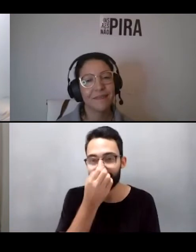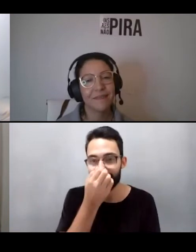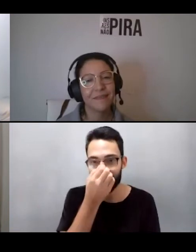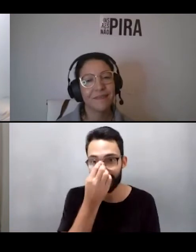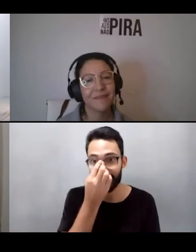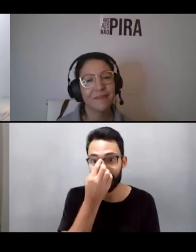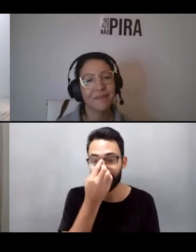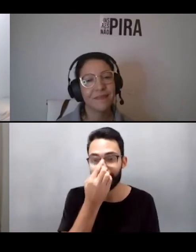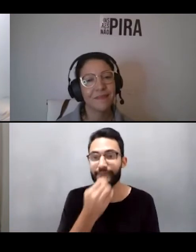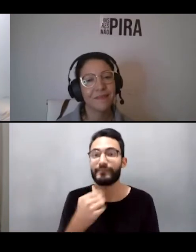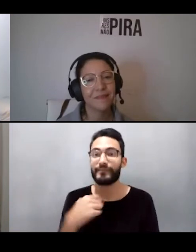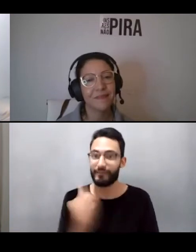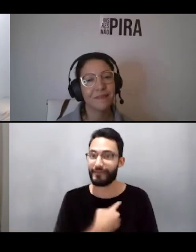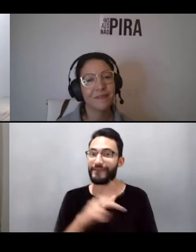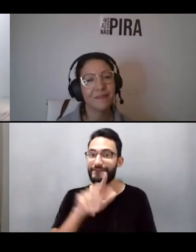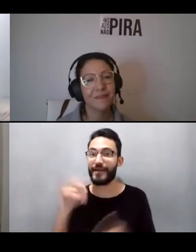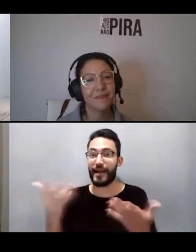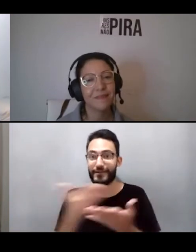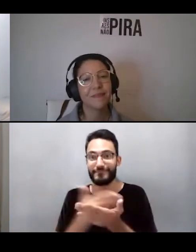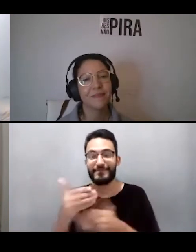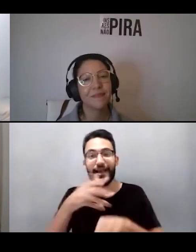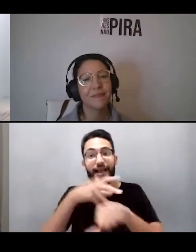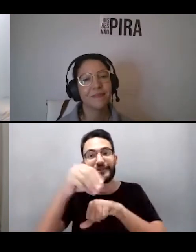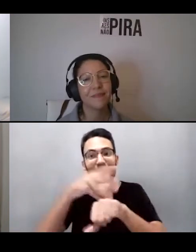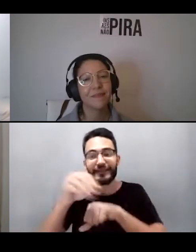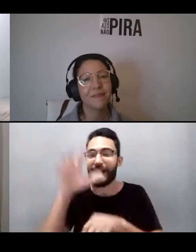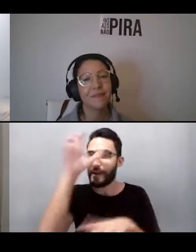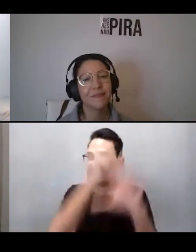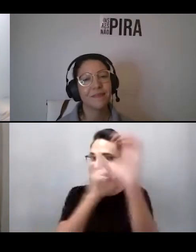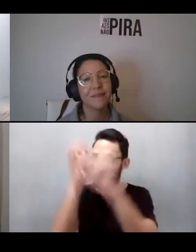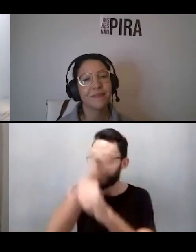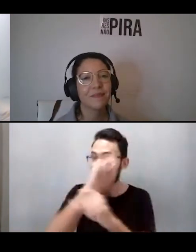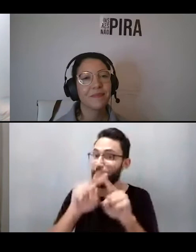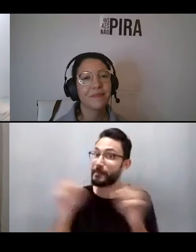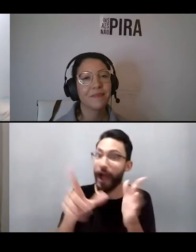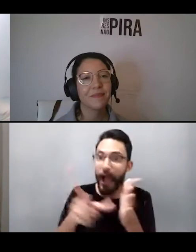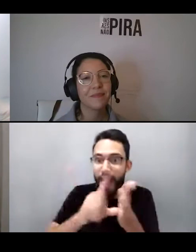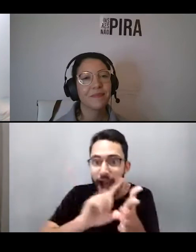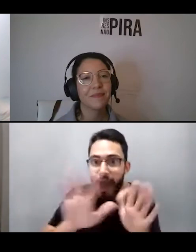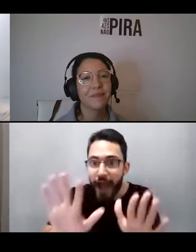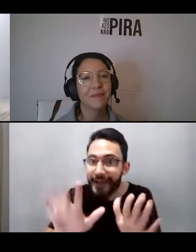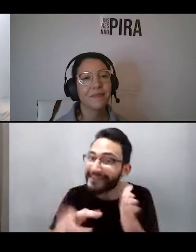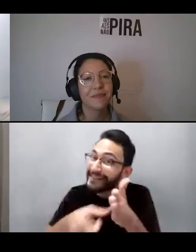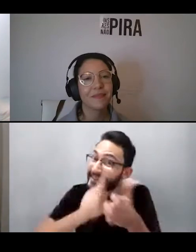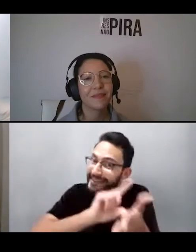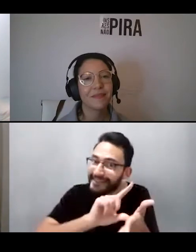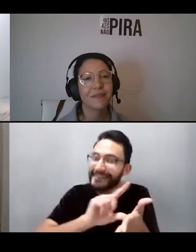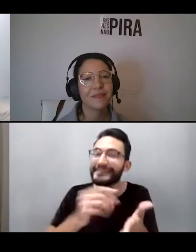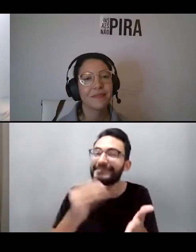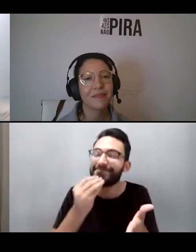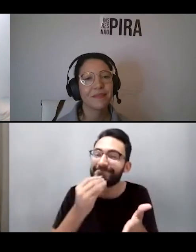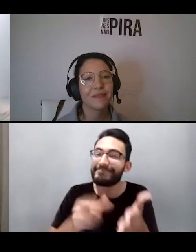Vai entrar aqui com algumas dicas, né, e aprendizados, mas antes de tudo,